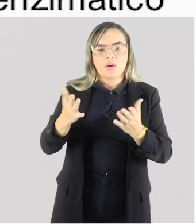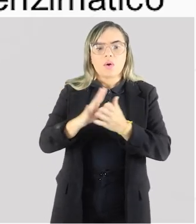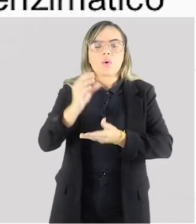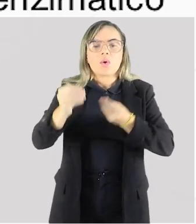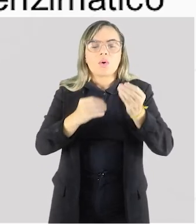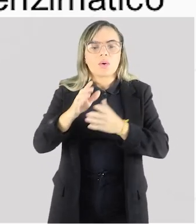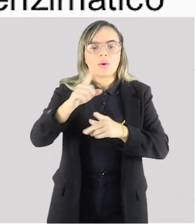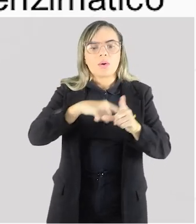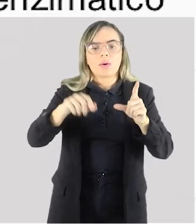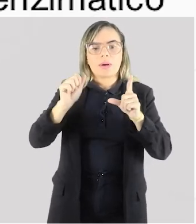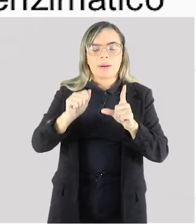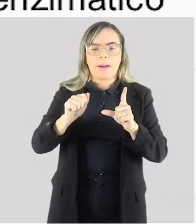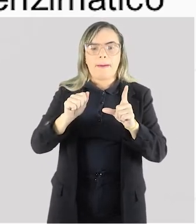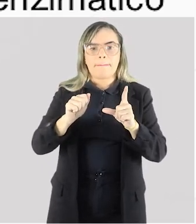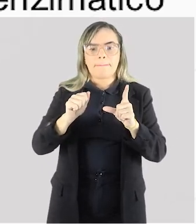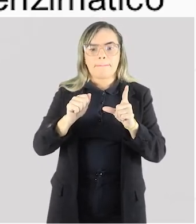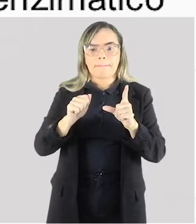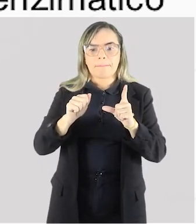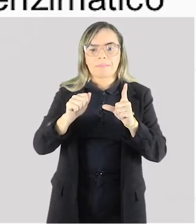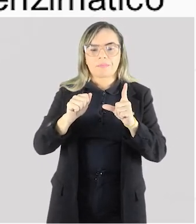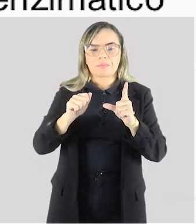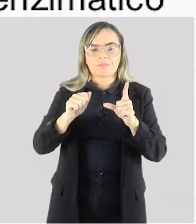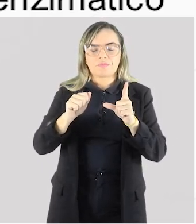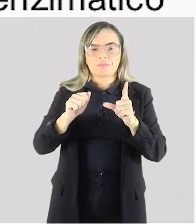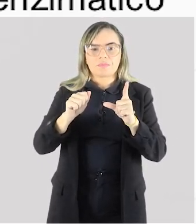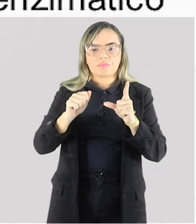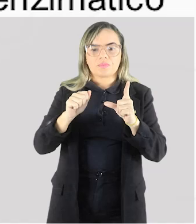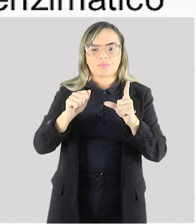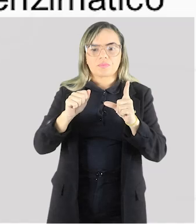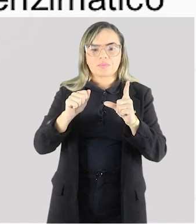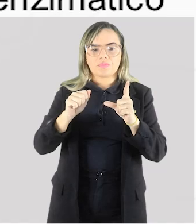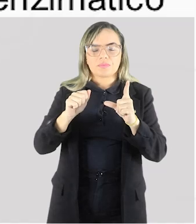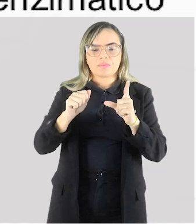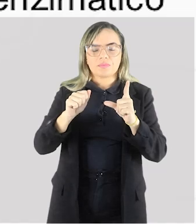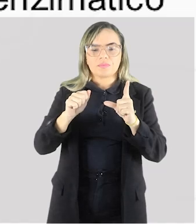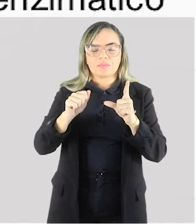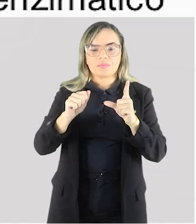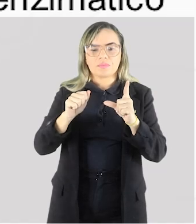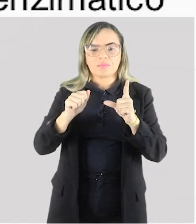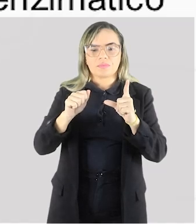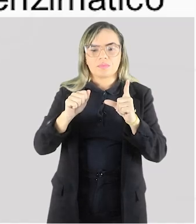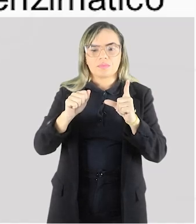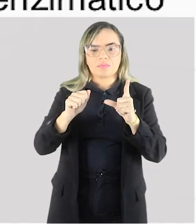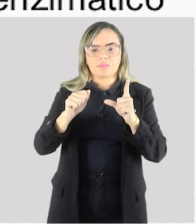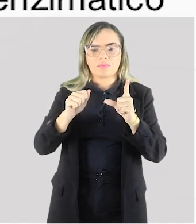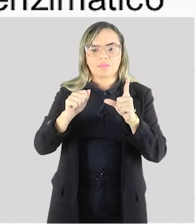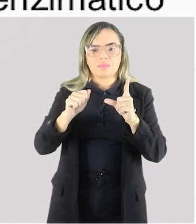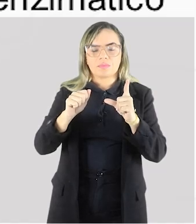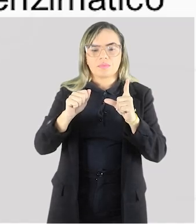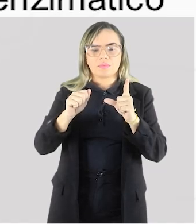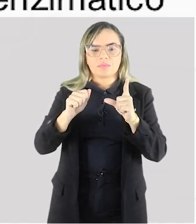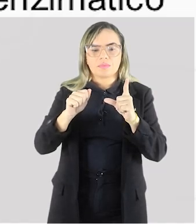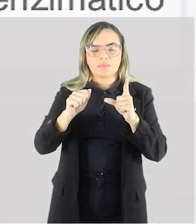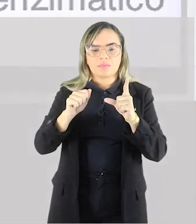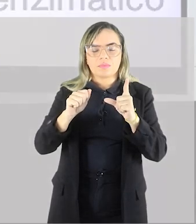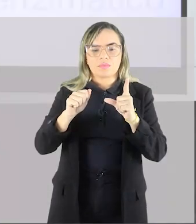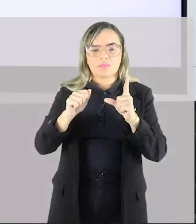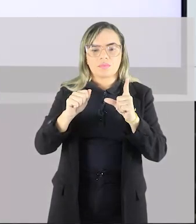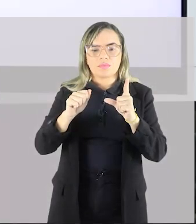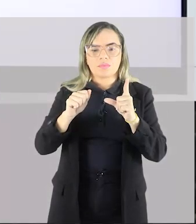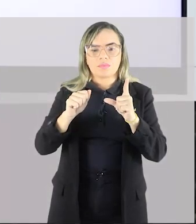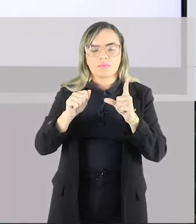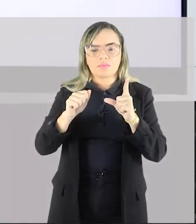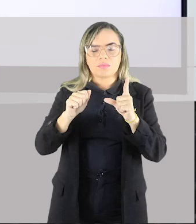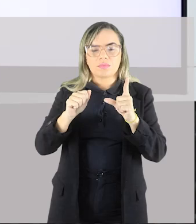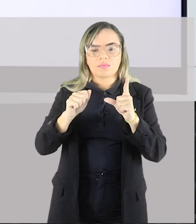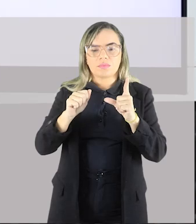O DNA mitocondrial codifica todas as proteínas necessárias para a manutenção e função da organela,